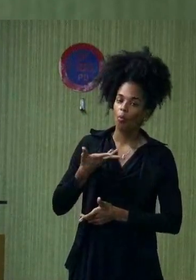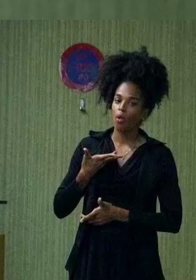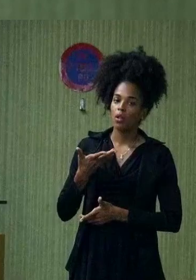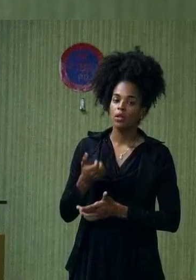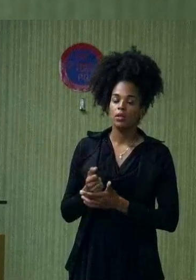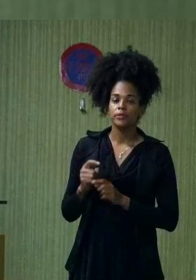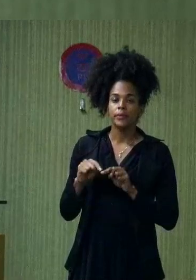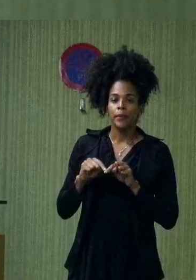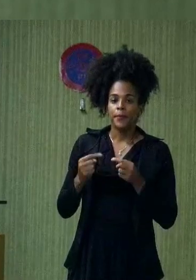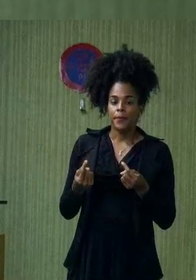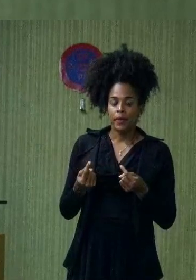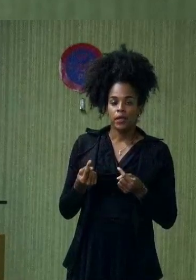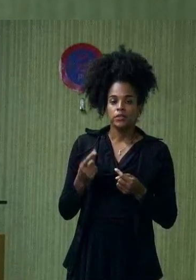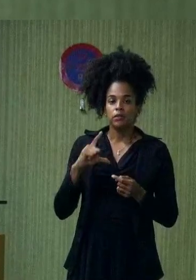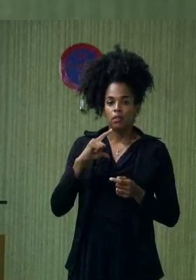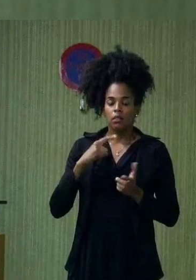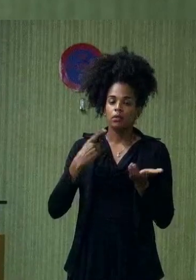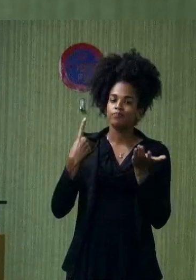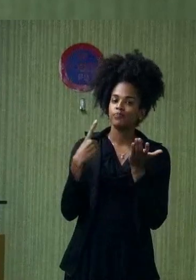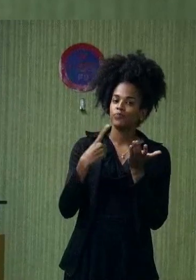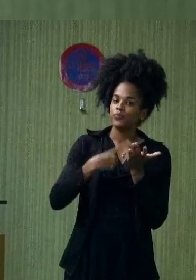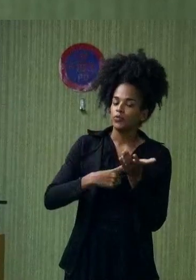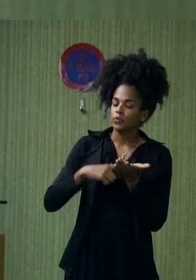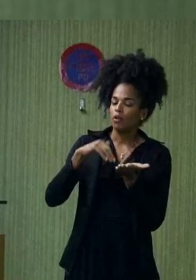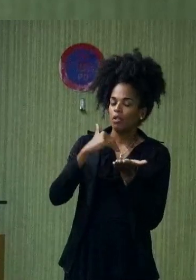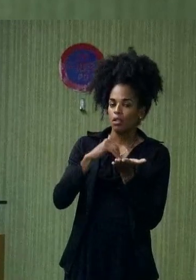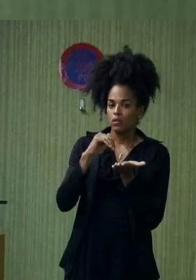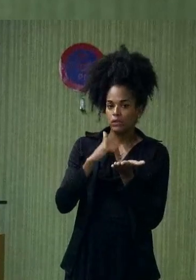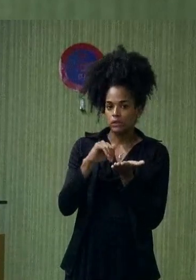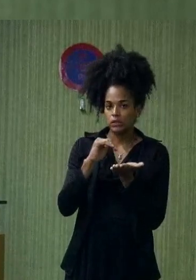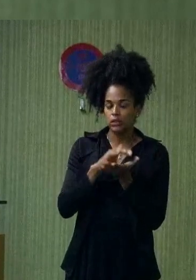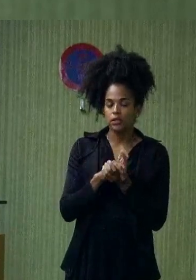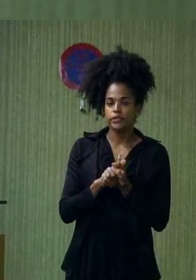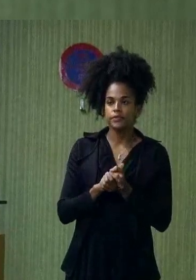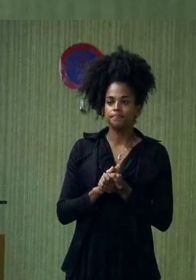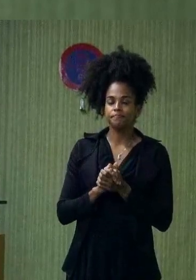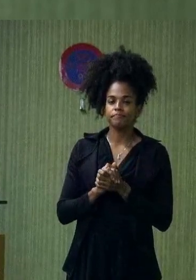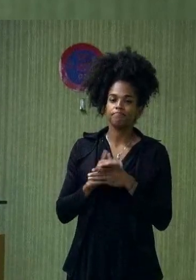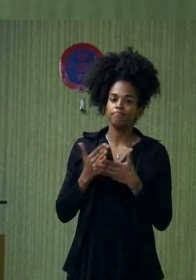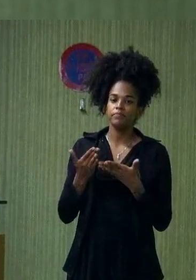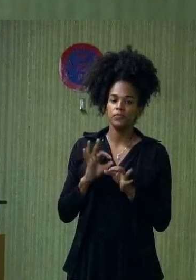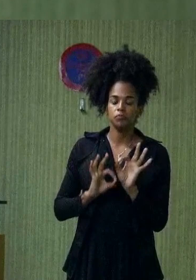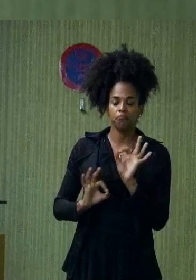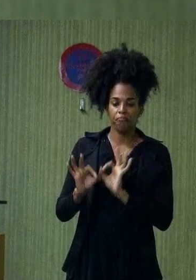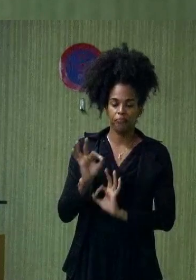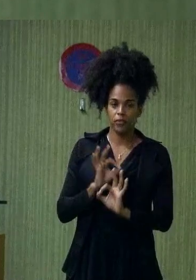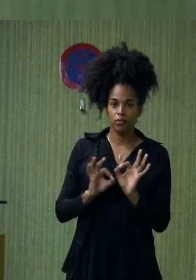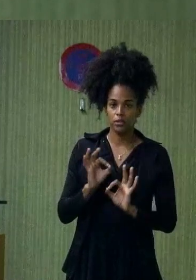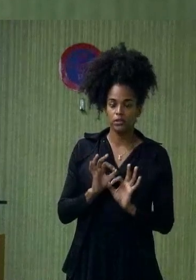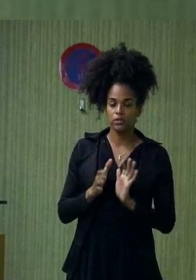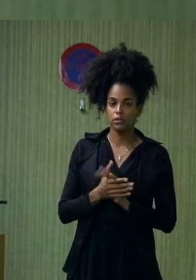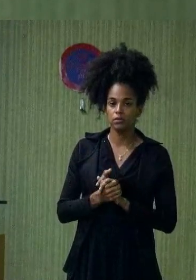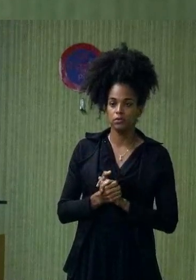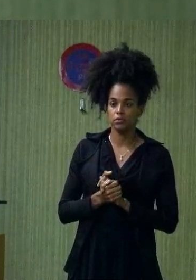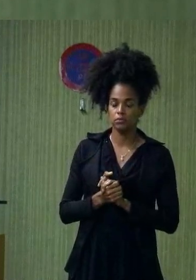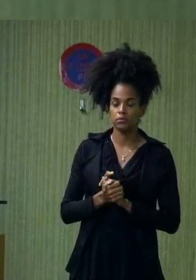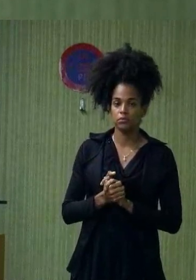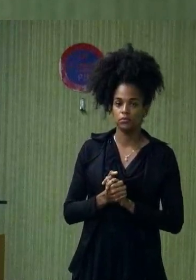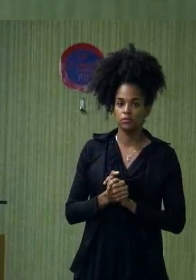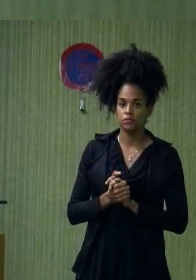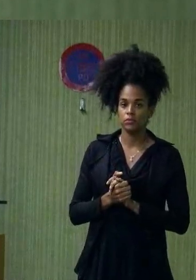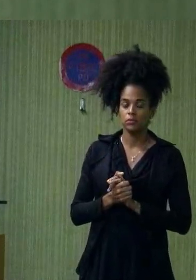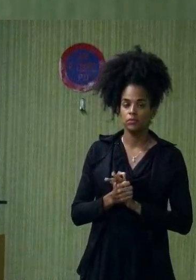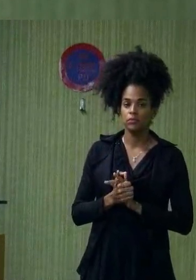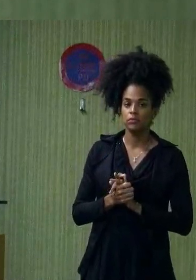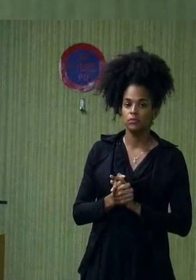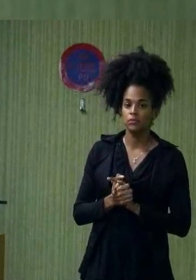a secretaria né a secretaria tem o contrato na verdade com alguma empresa que faz aquela questão de verificar Como é que